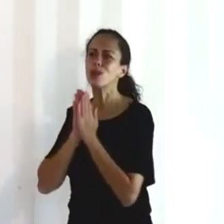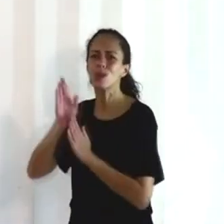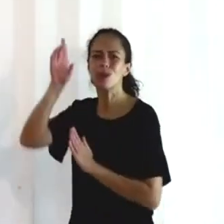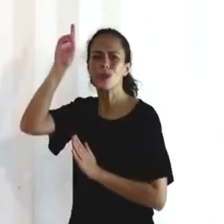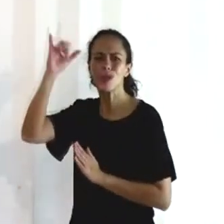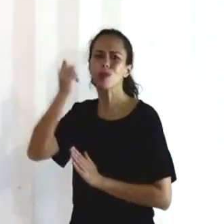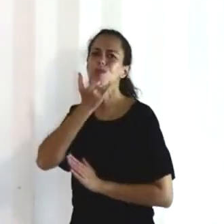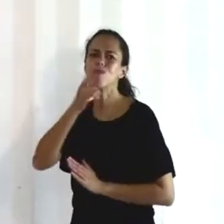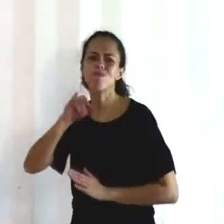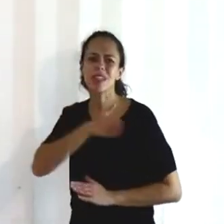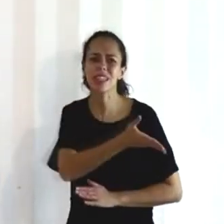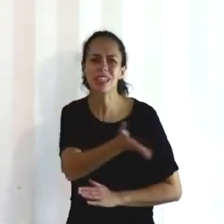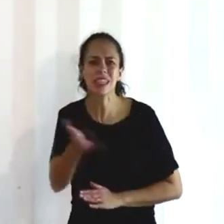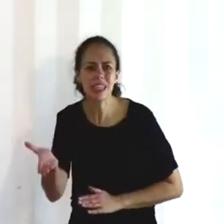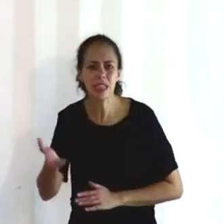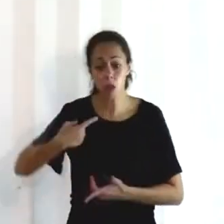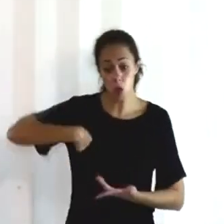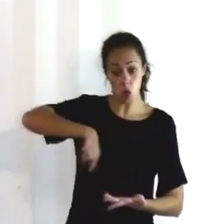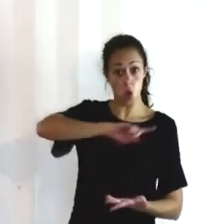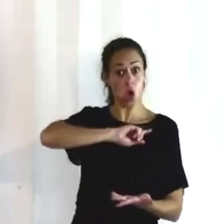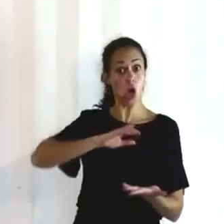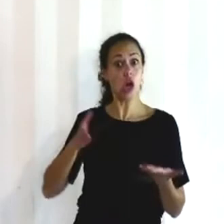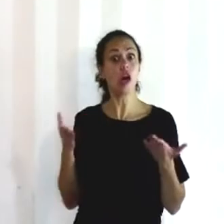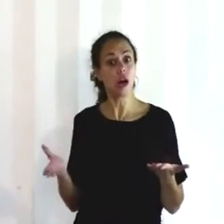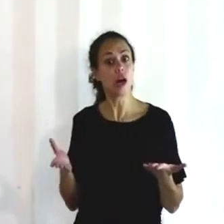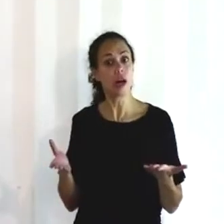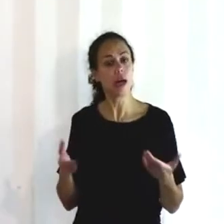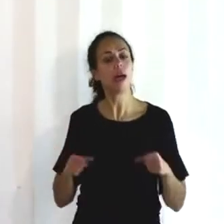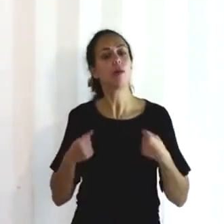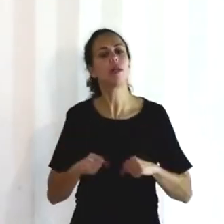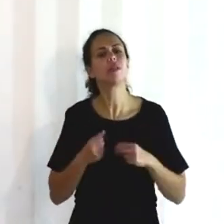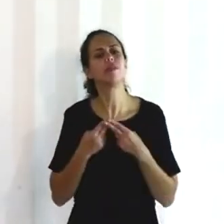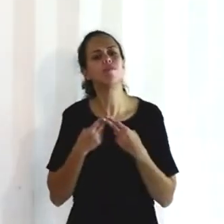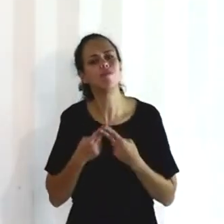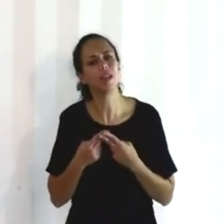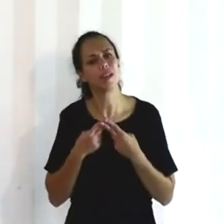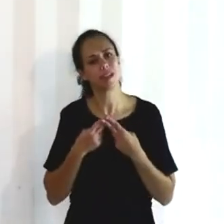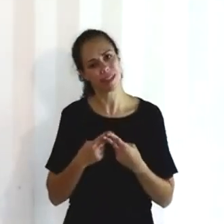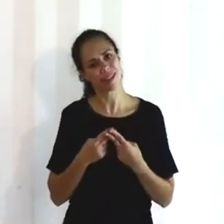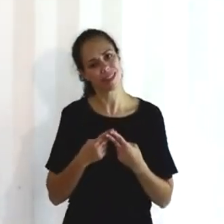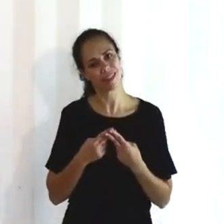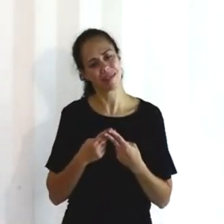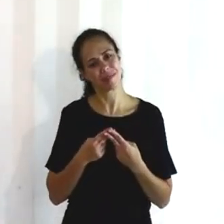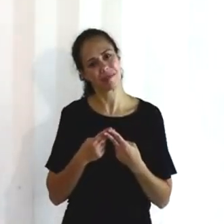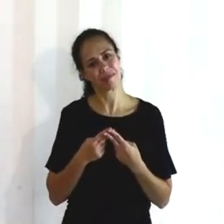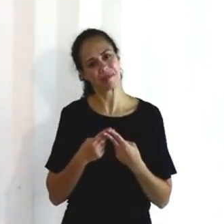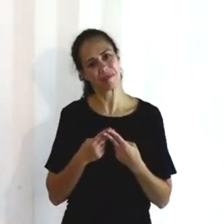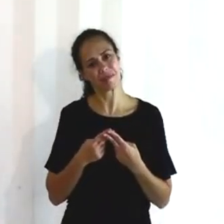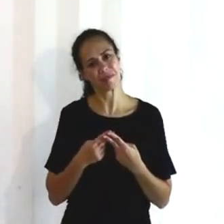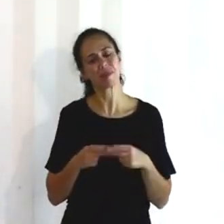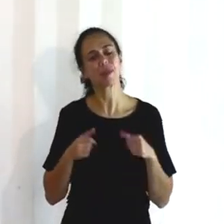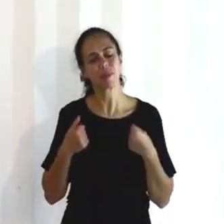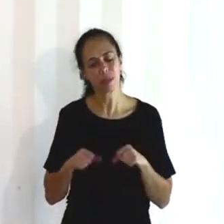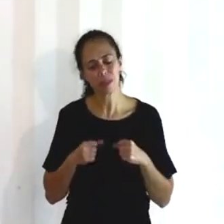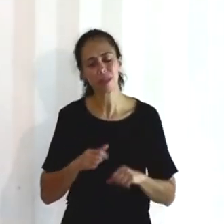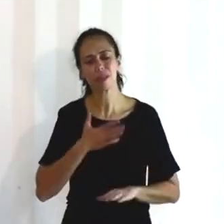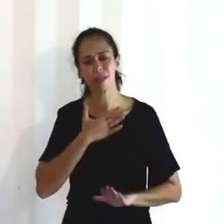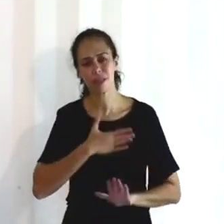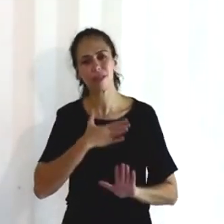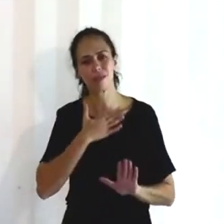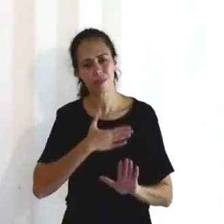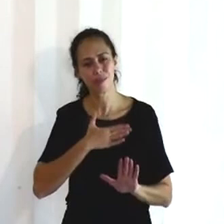em longanimidade, em paciência uns com os outros, sempre vem do Senhor Jesus. Quem não consegue